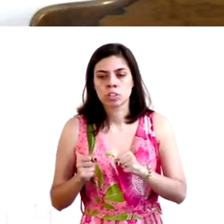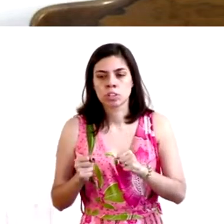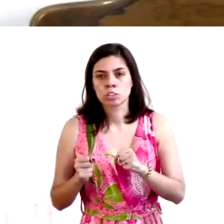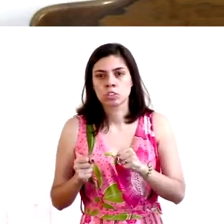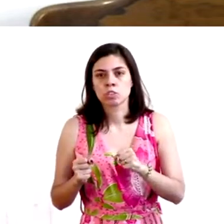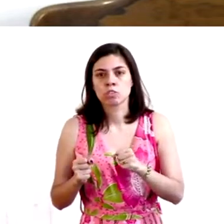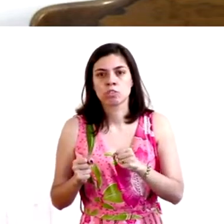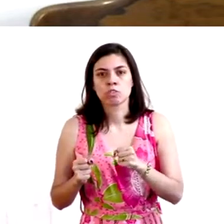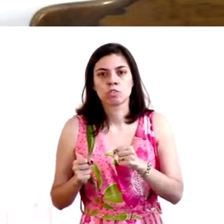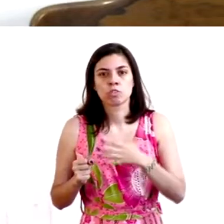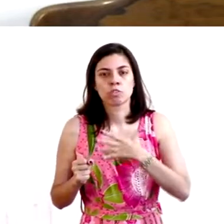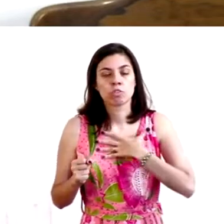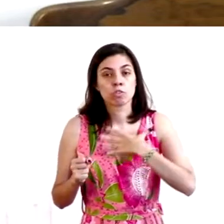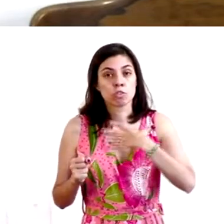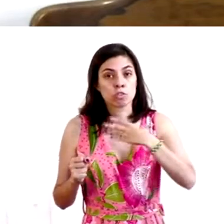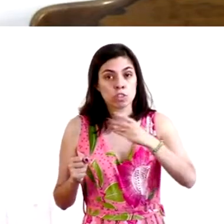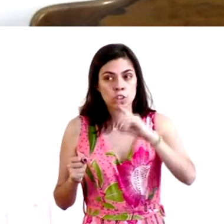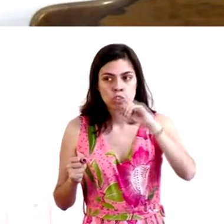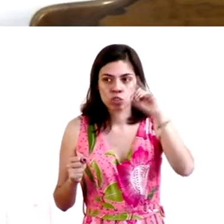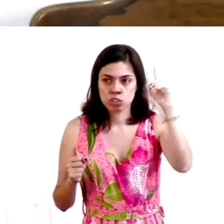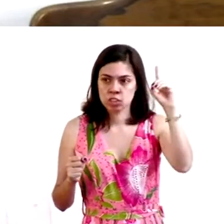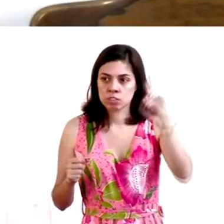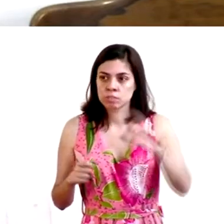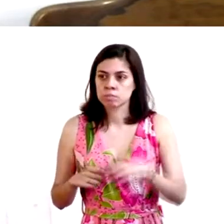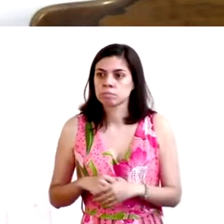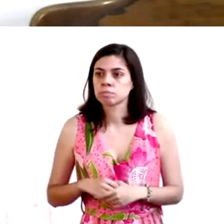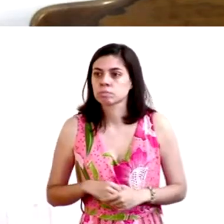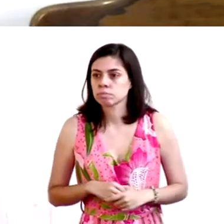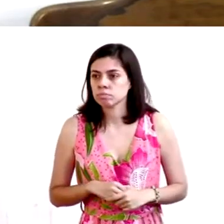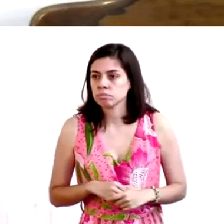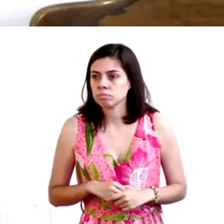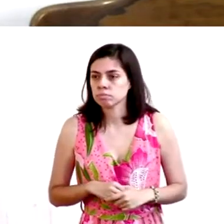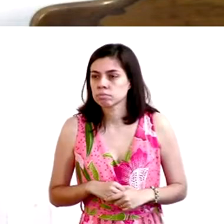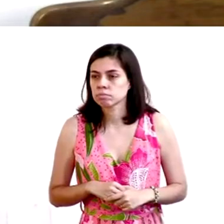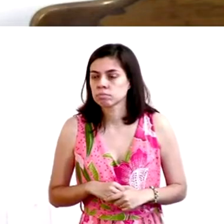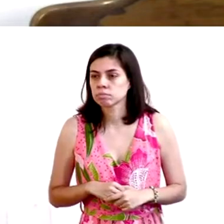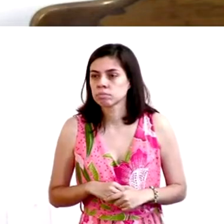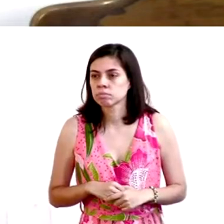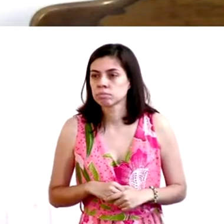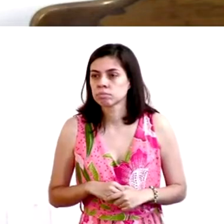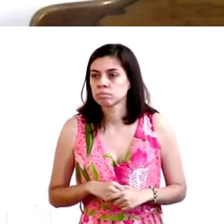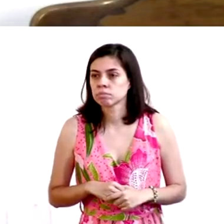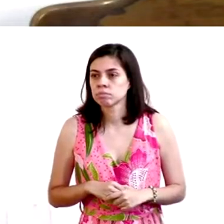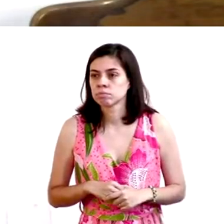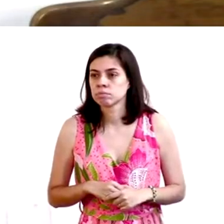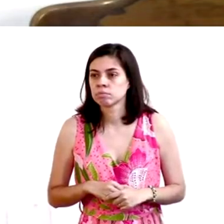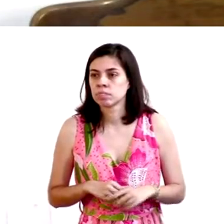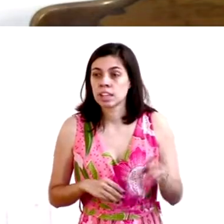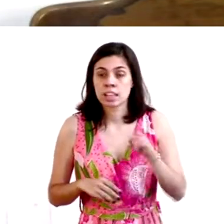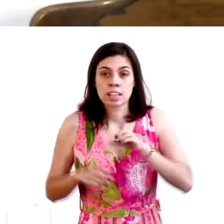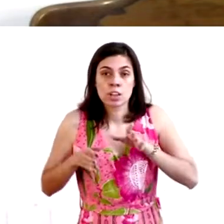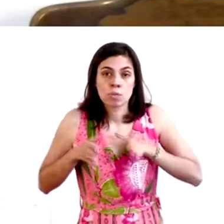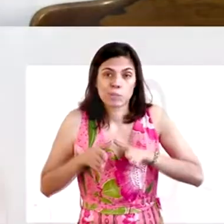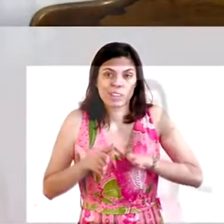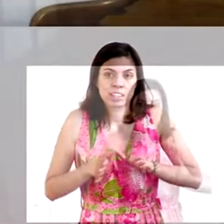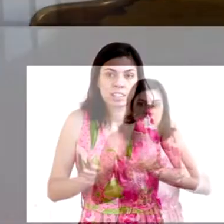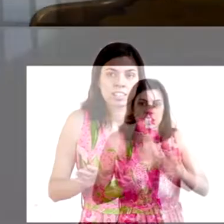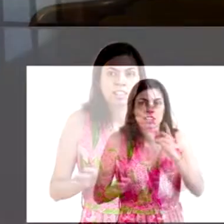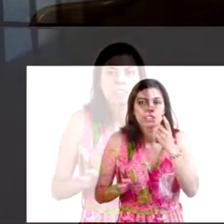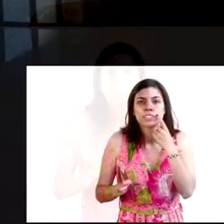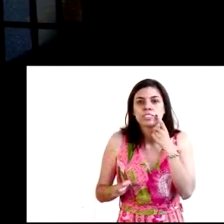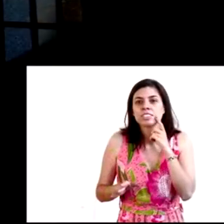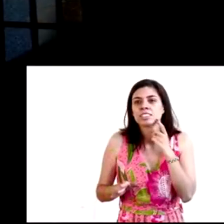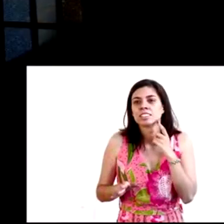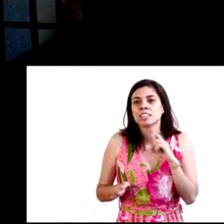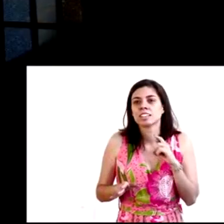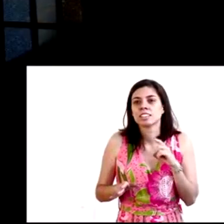Deus, a saber, aos que creem no seu nome, os quais não nasceram do sangue, nem da vontade